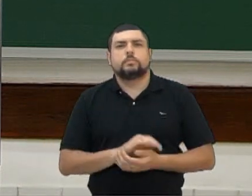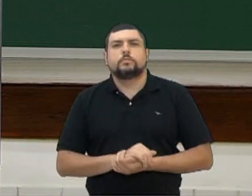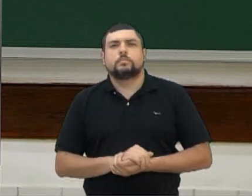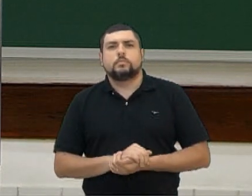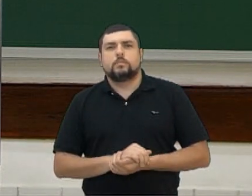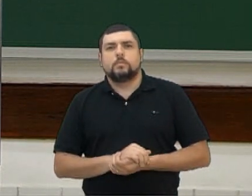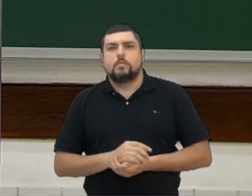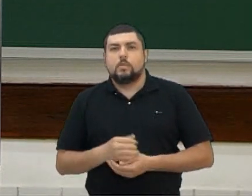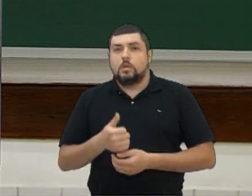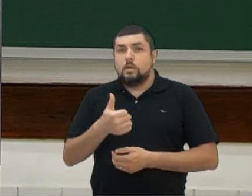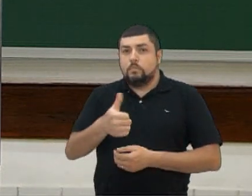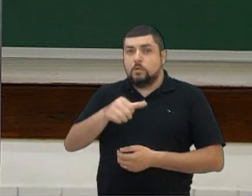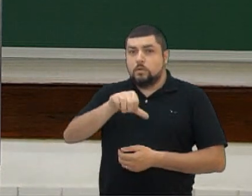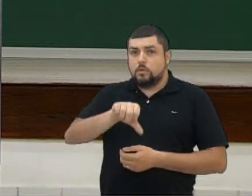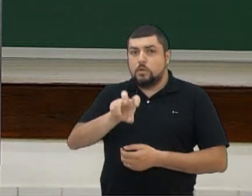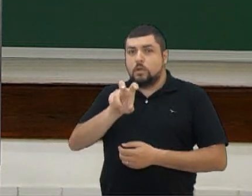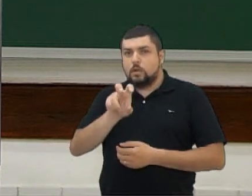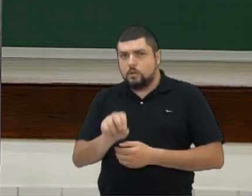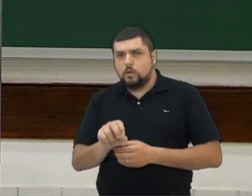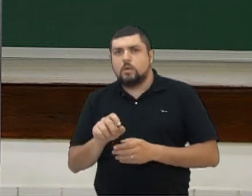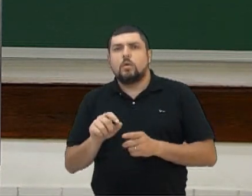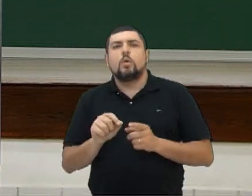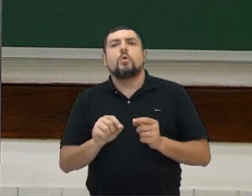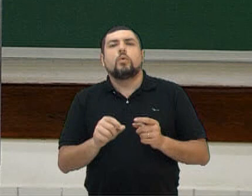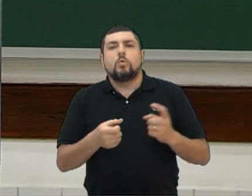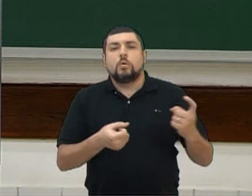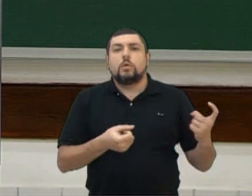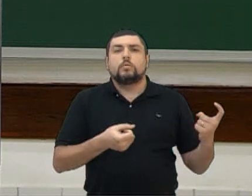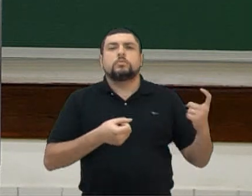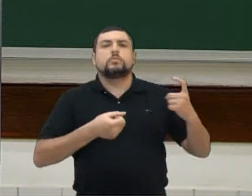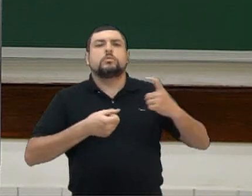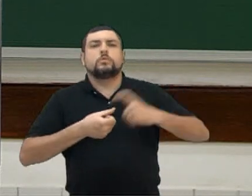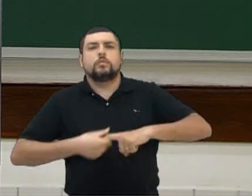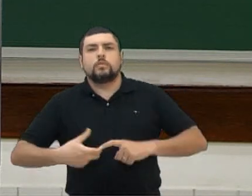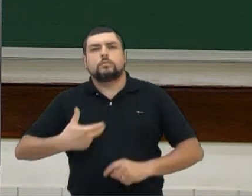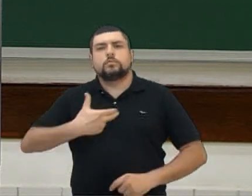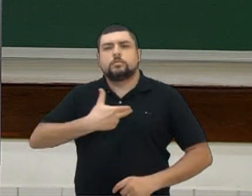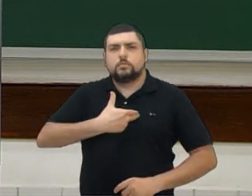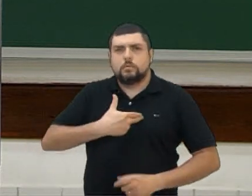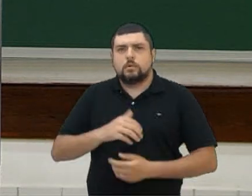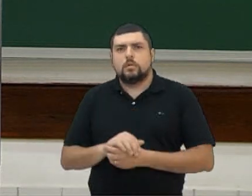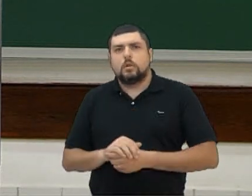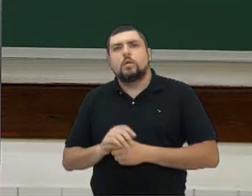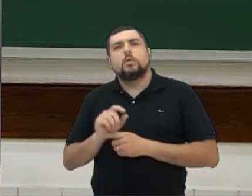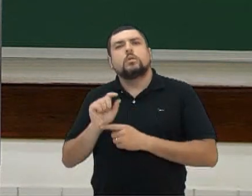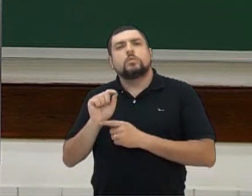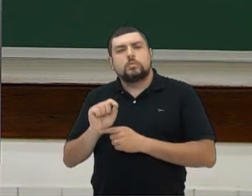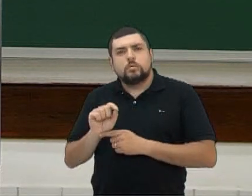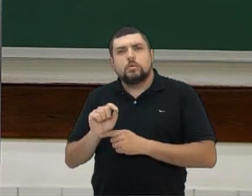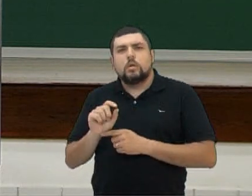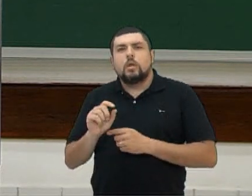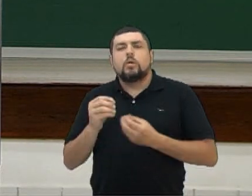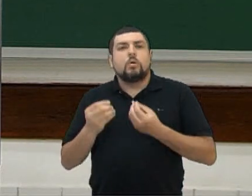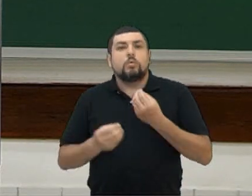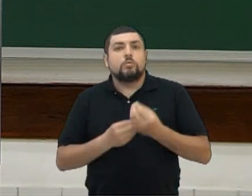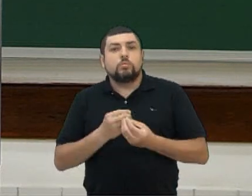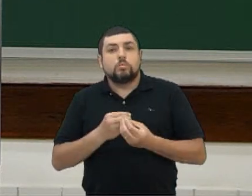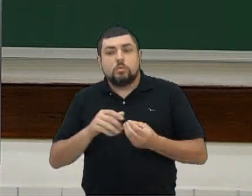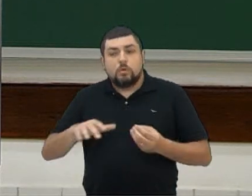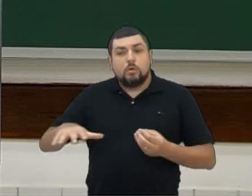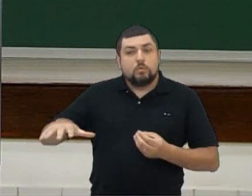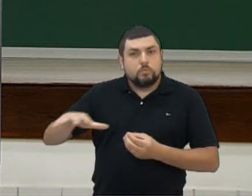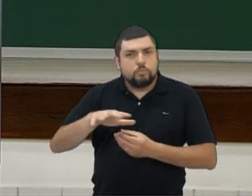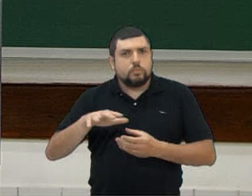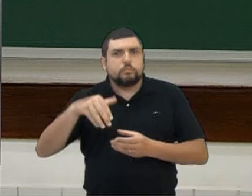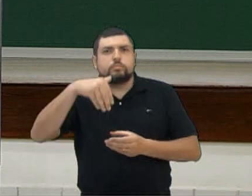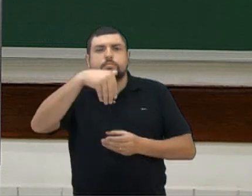Em 1950, nós temos o retorno do presidente Getúlio Vargas, que dessa vez volta como um presidente eleito.